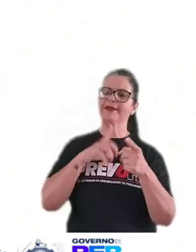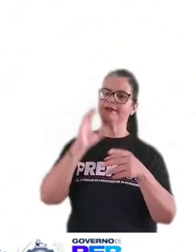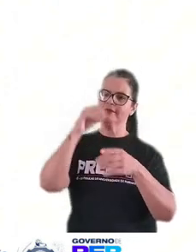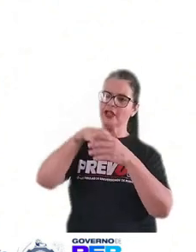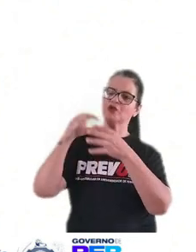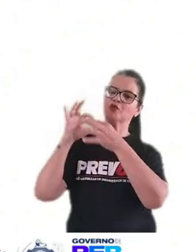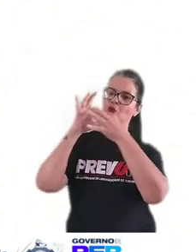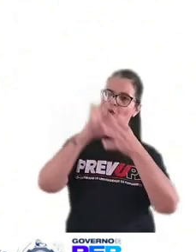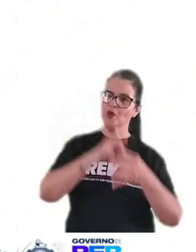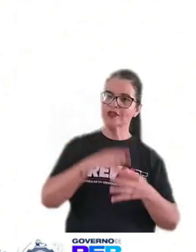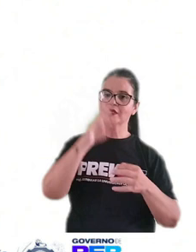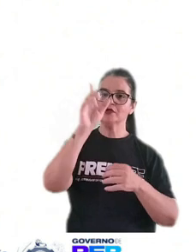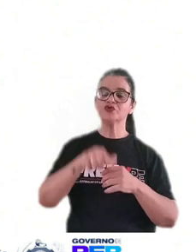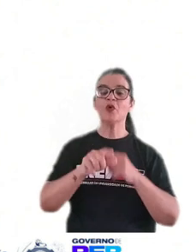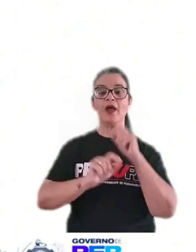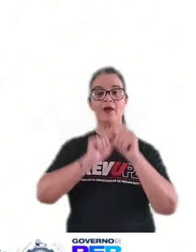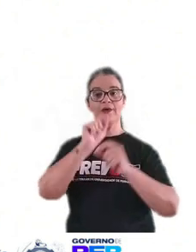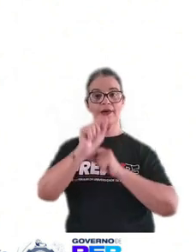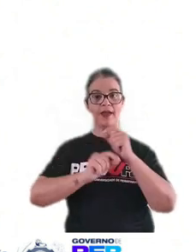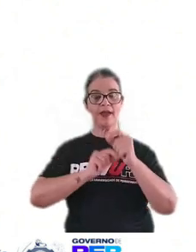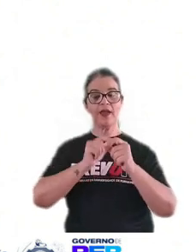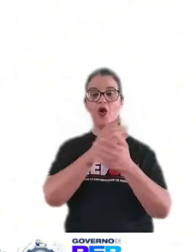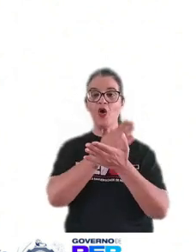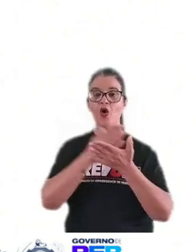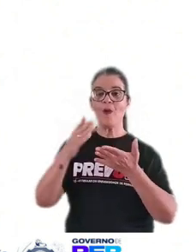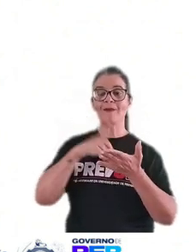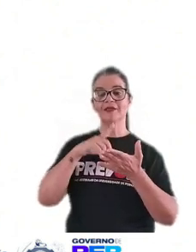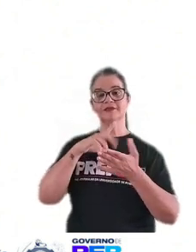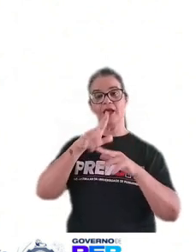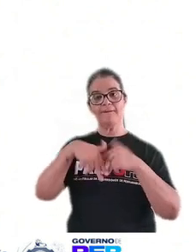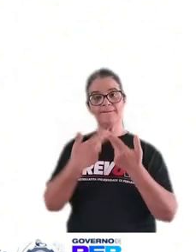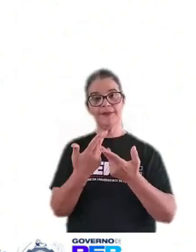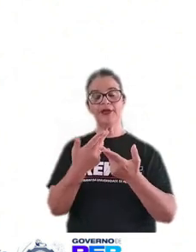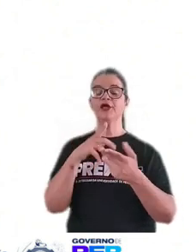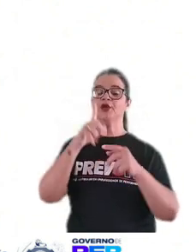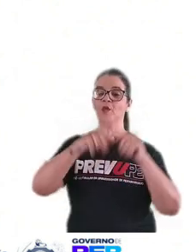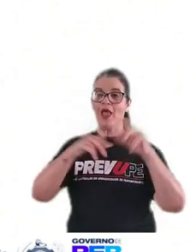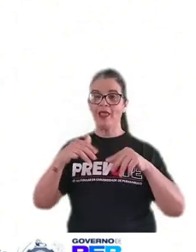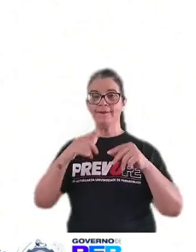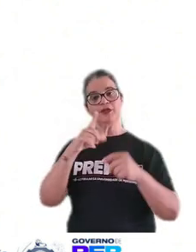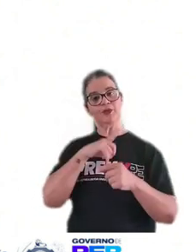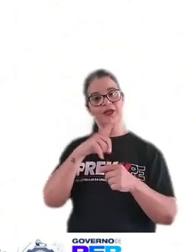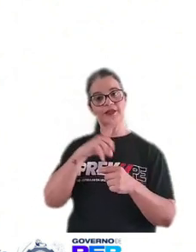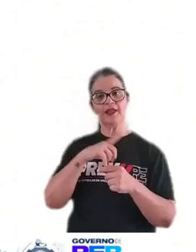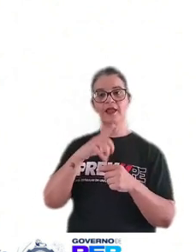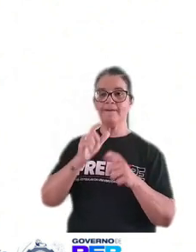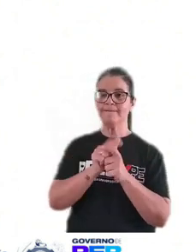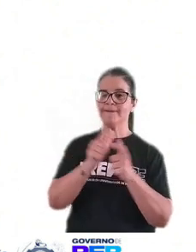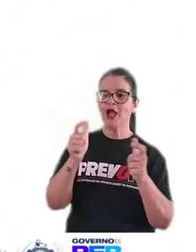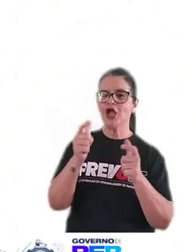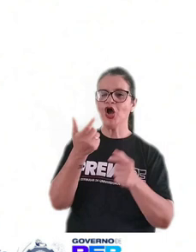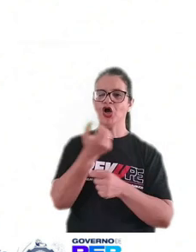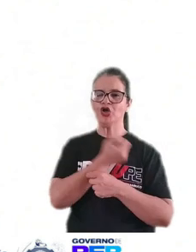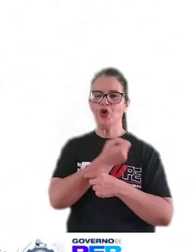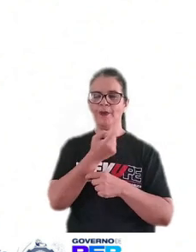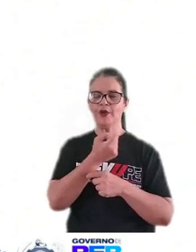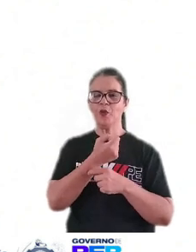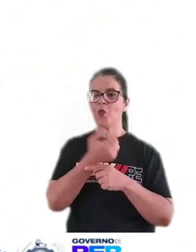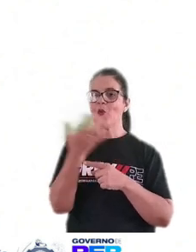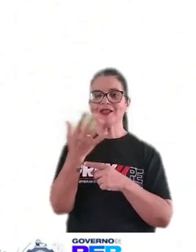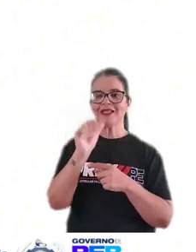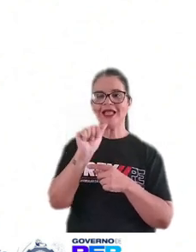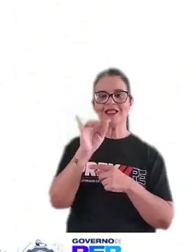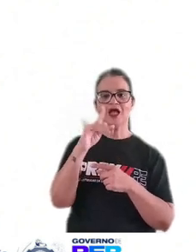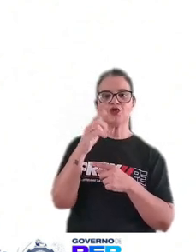dentro desse contexto é começar pelo elemento que tem o maior